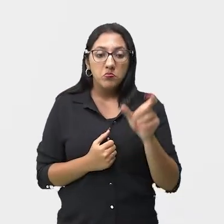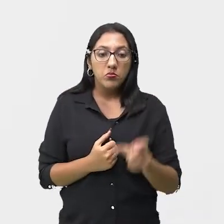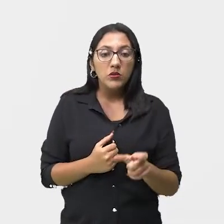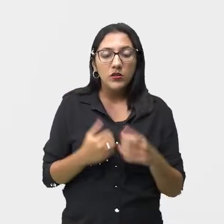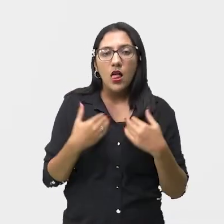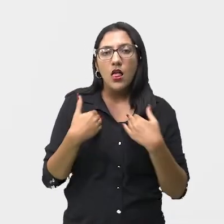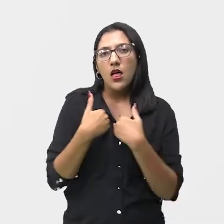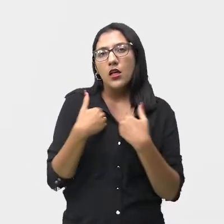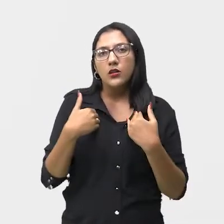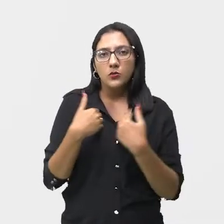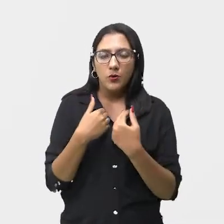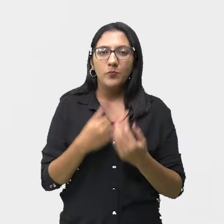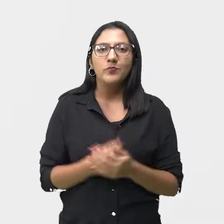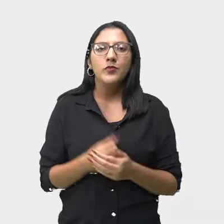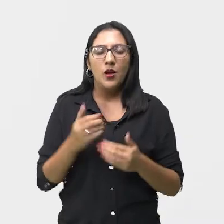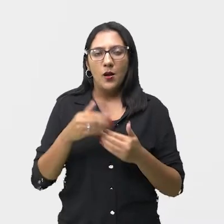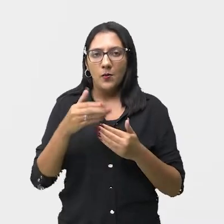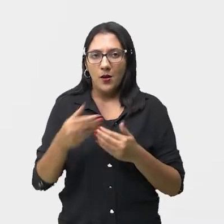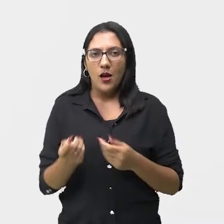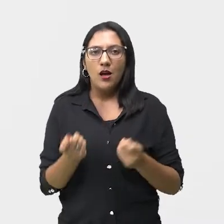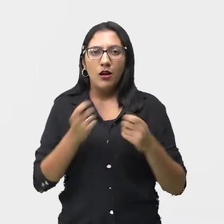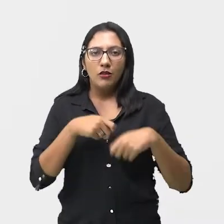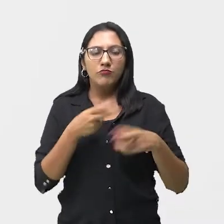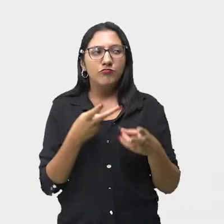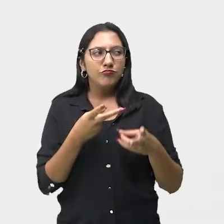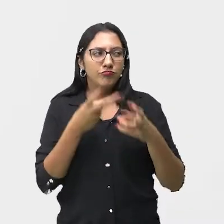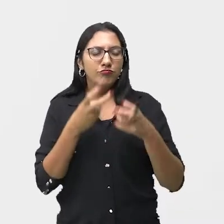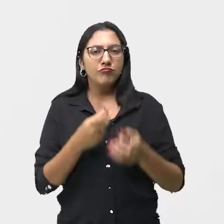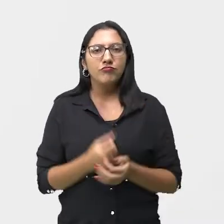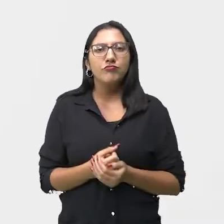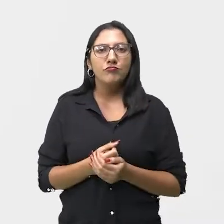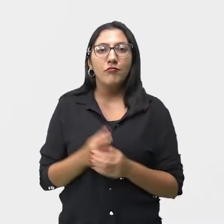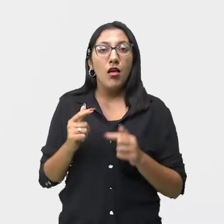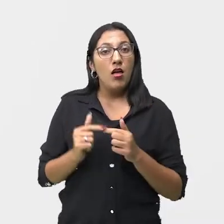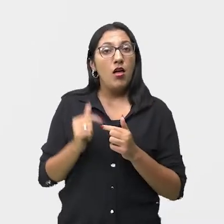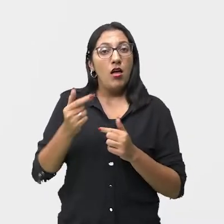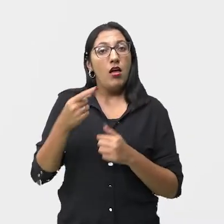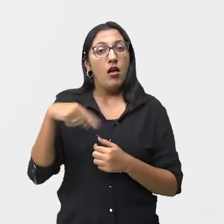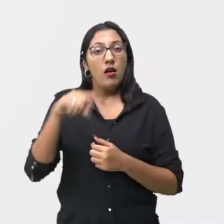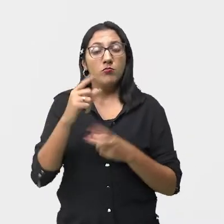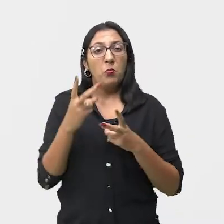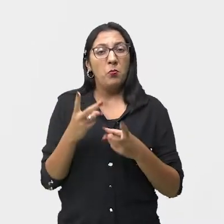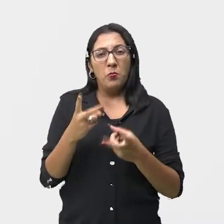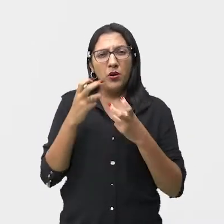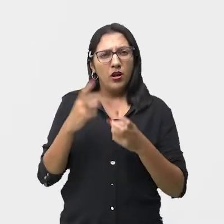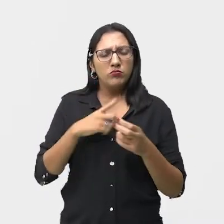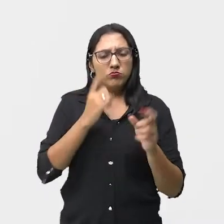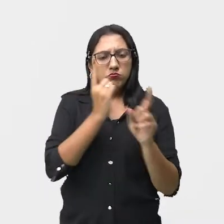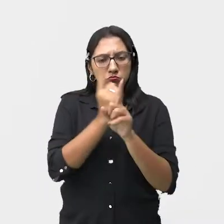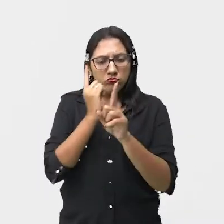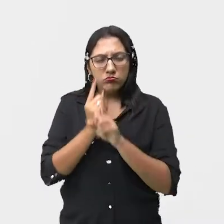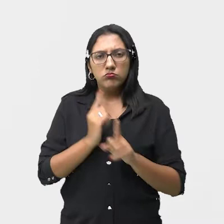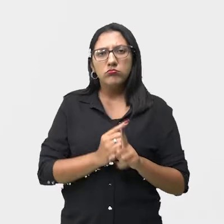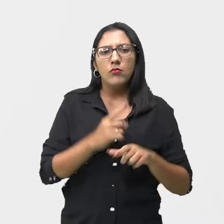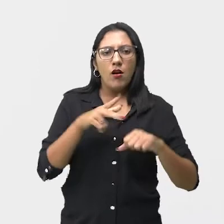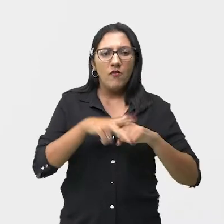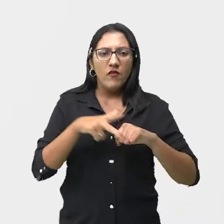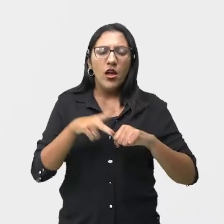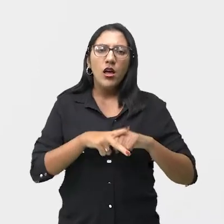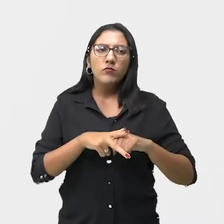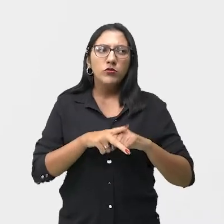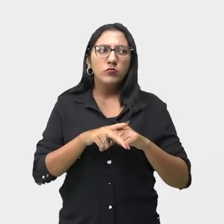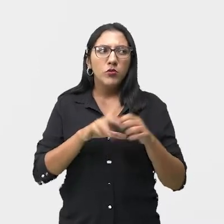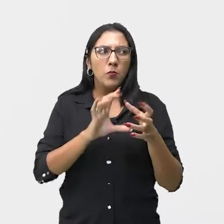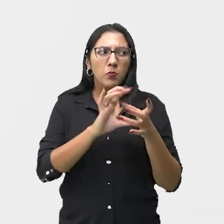personagem que fala e assim por diante, porque daqui a pouco a gente vai pegar esses verbos e